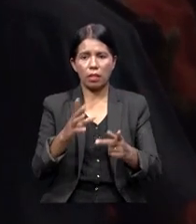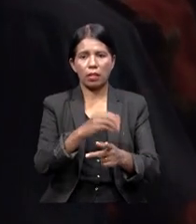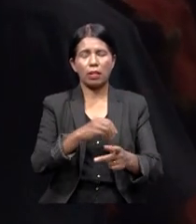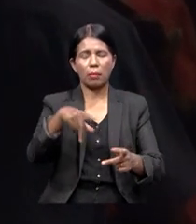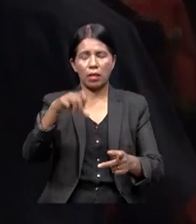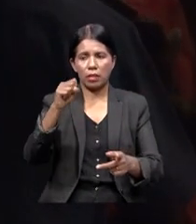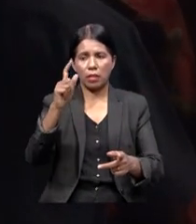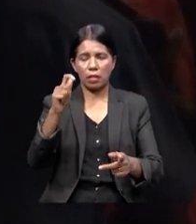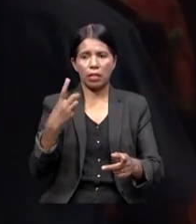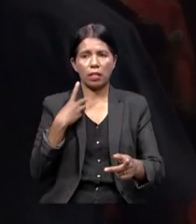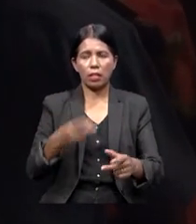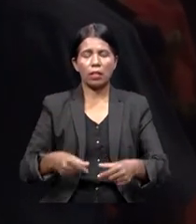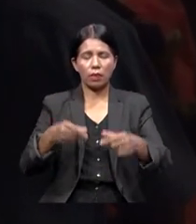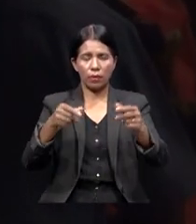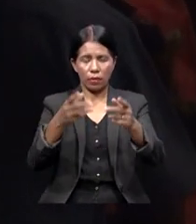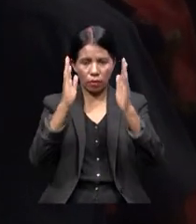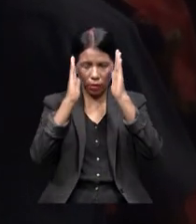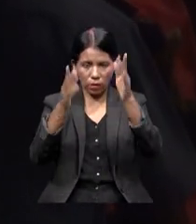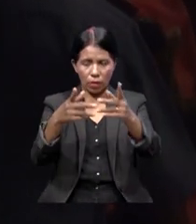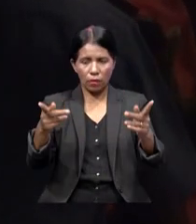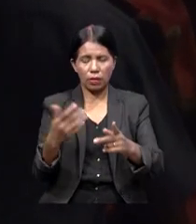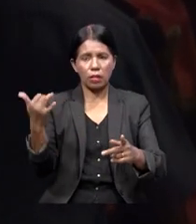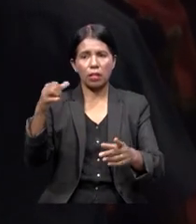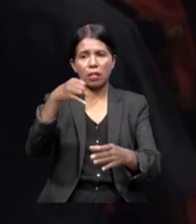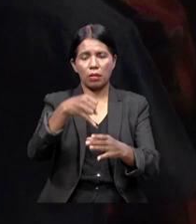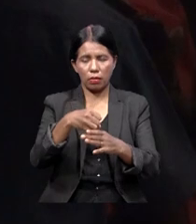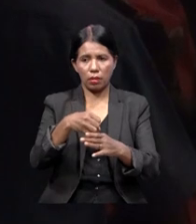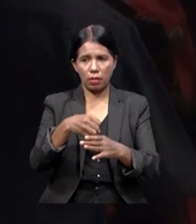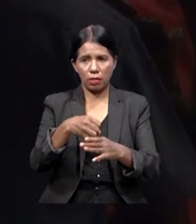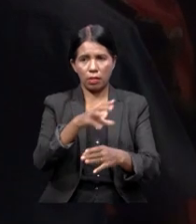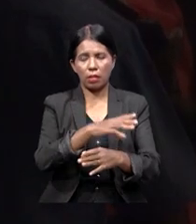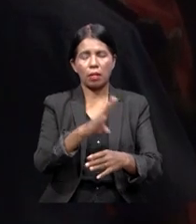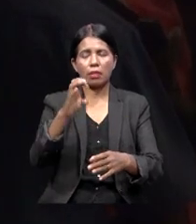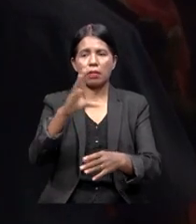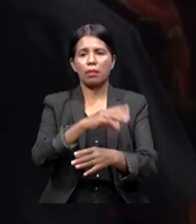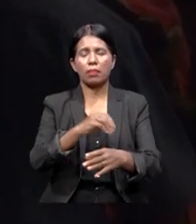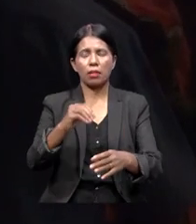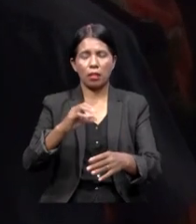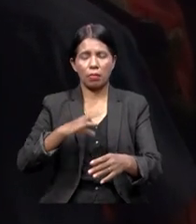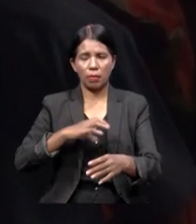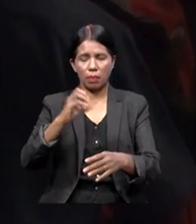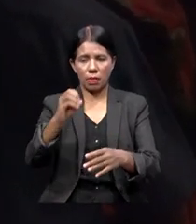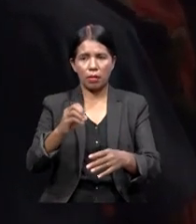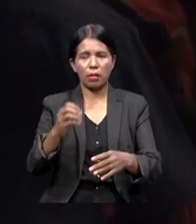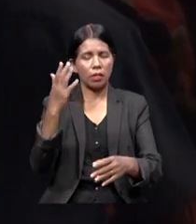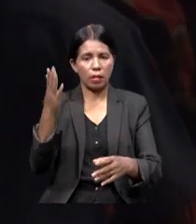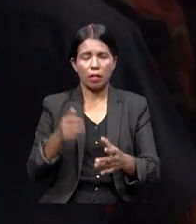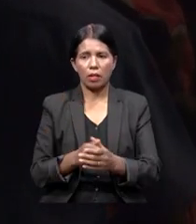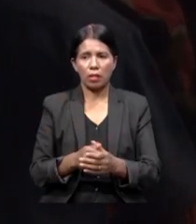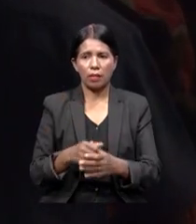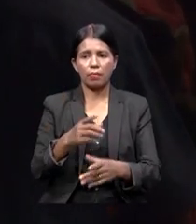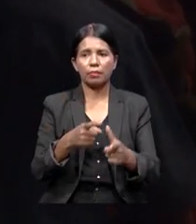E está focado no que vai a Fatin Sirané, incluímos o Primo, Campo Baru, e no NEMOS e a Quartel